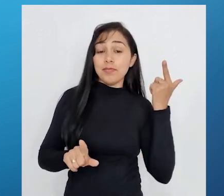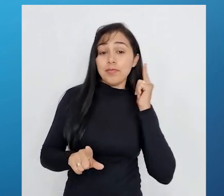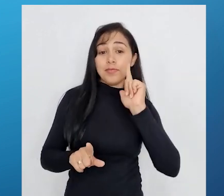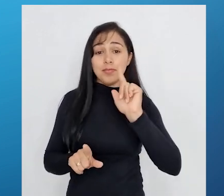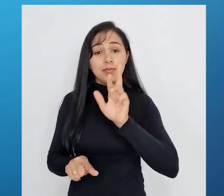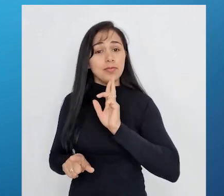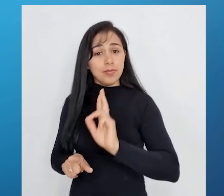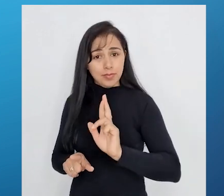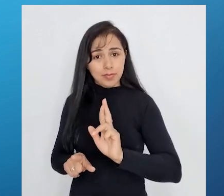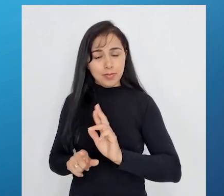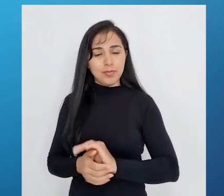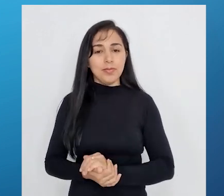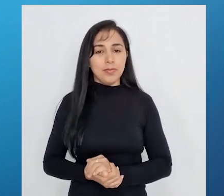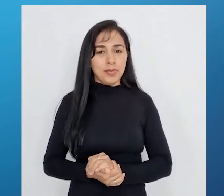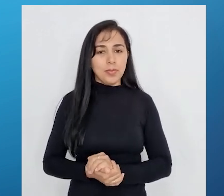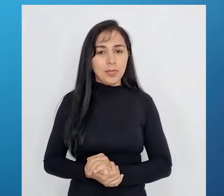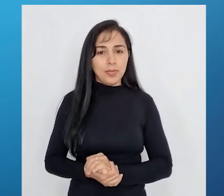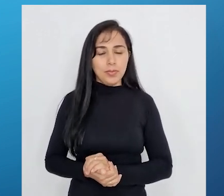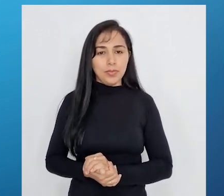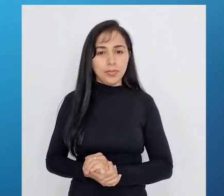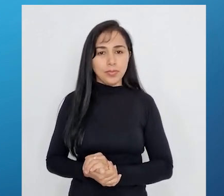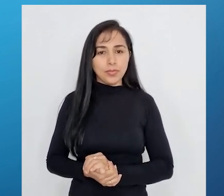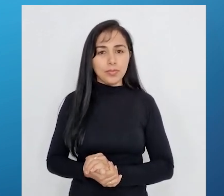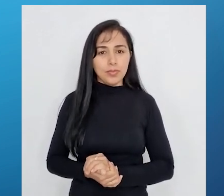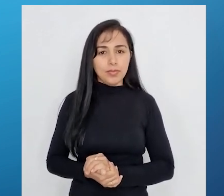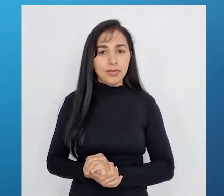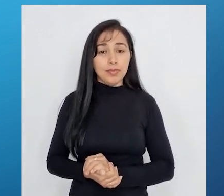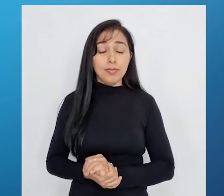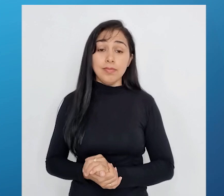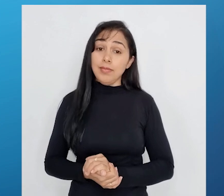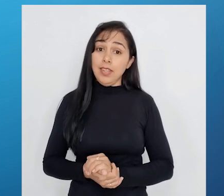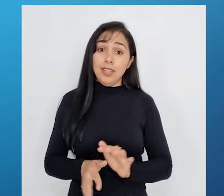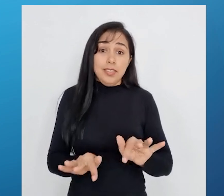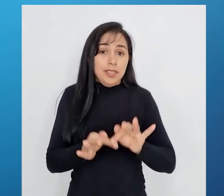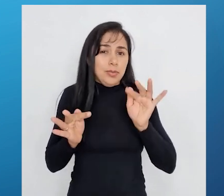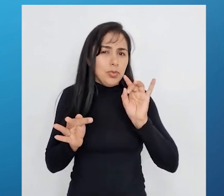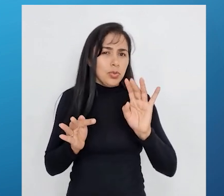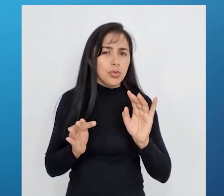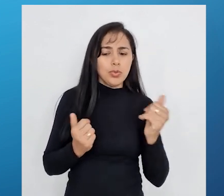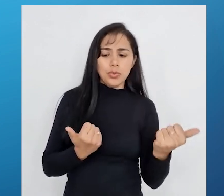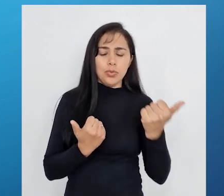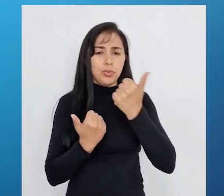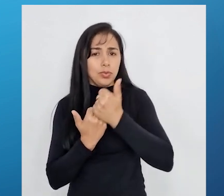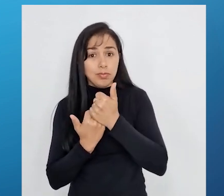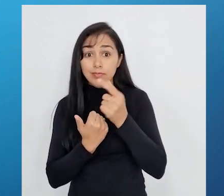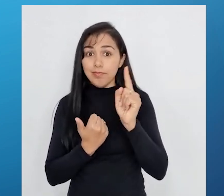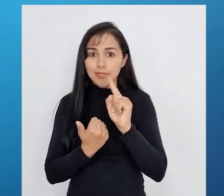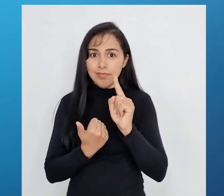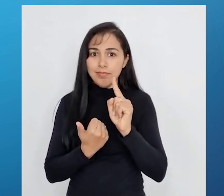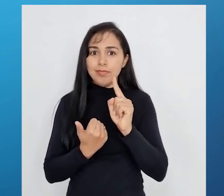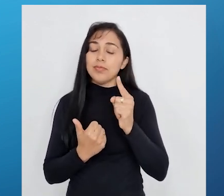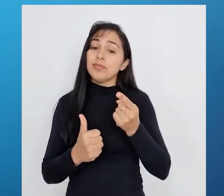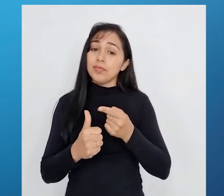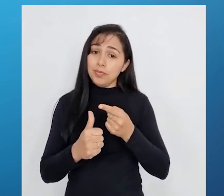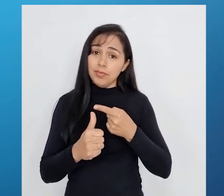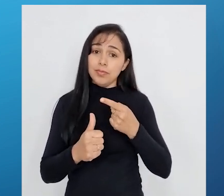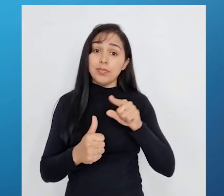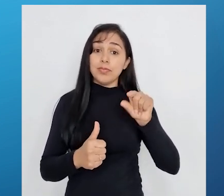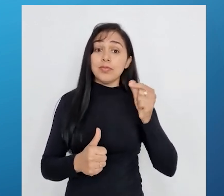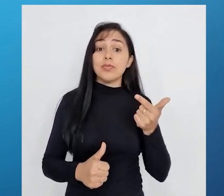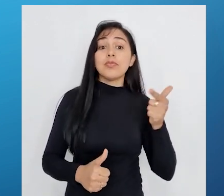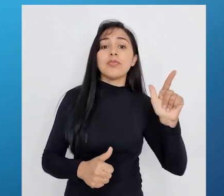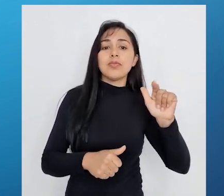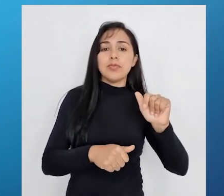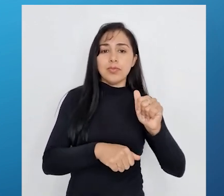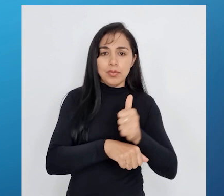resolver os seus problemas, né? Nesse caso, não é tão simples ficar substituindo valores aqui. Então, a gente pode utilizar o método